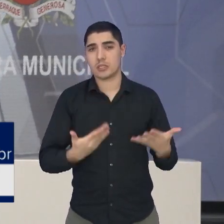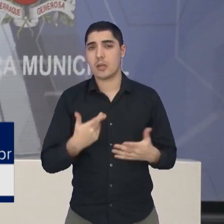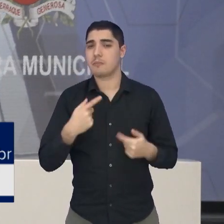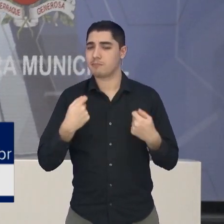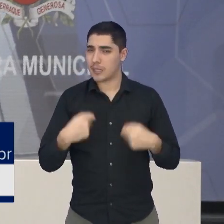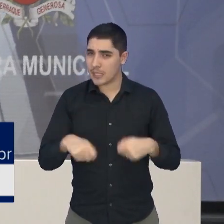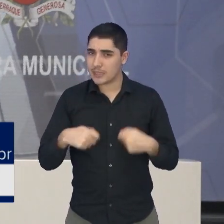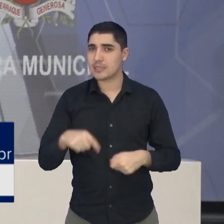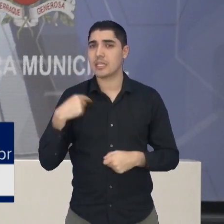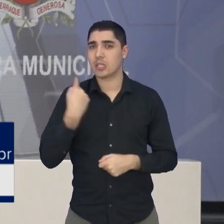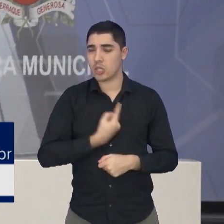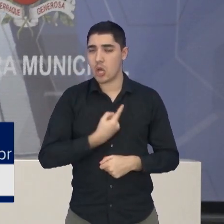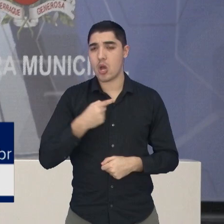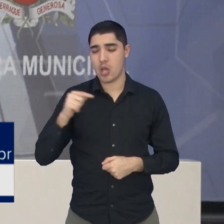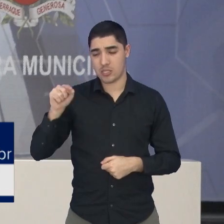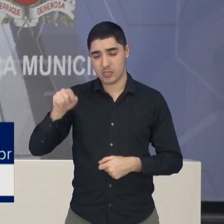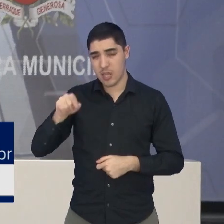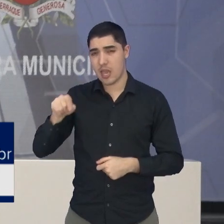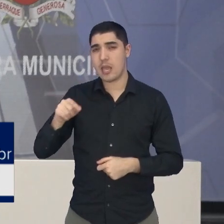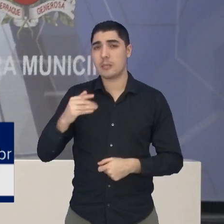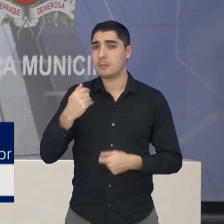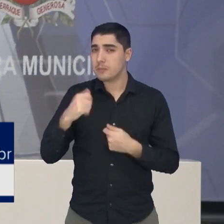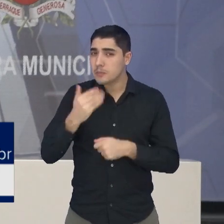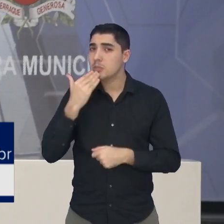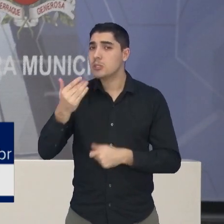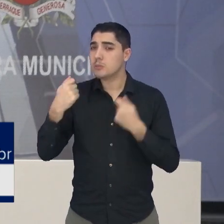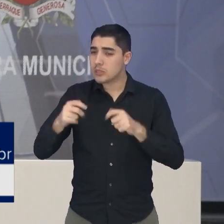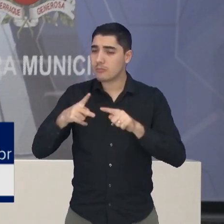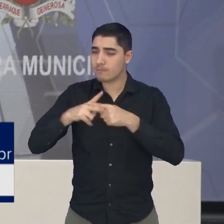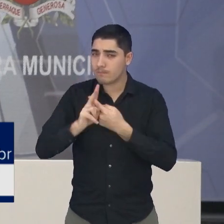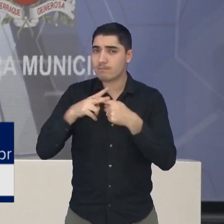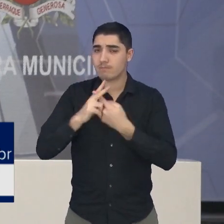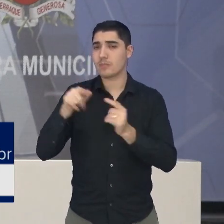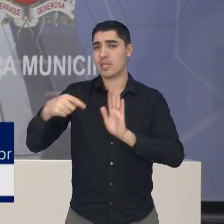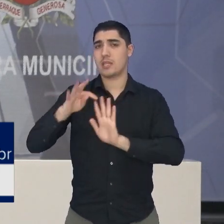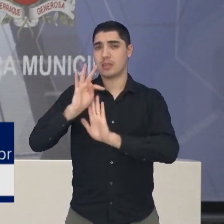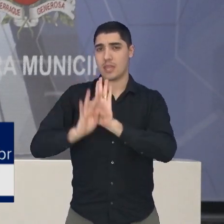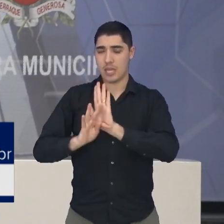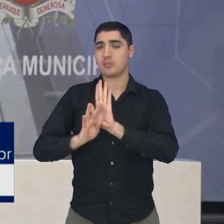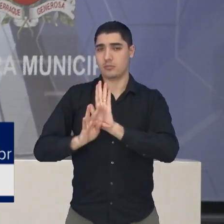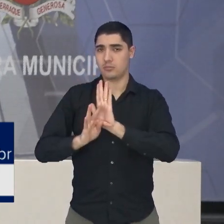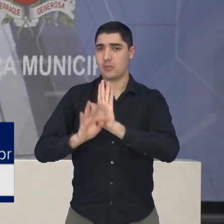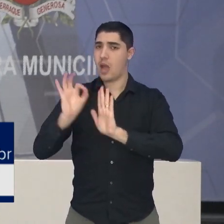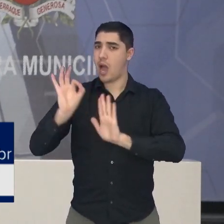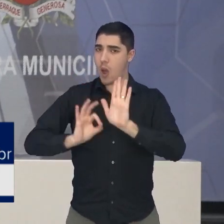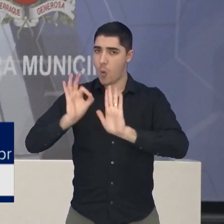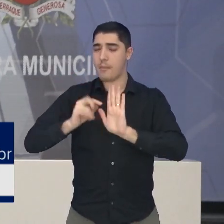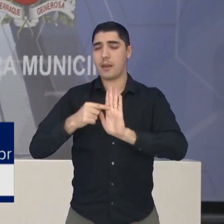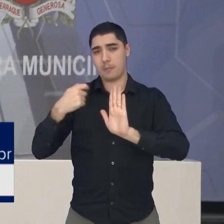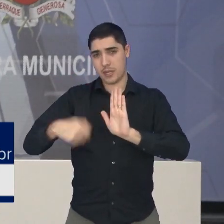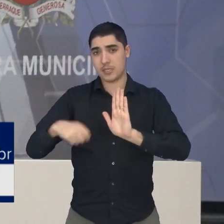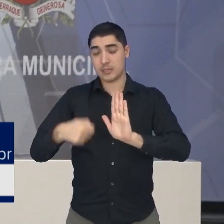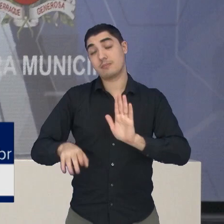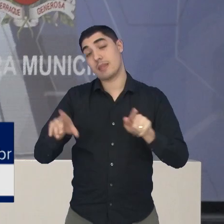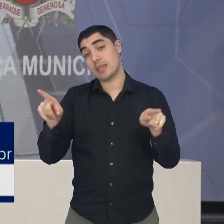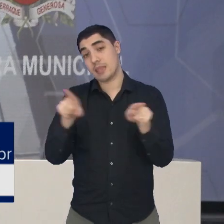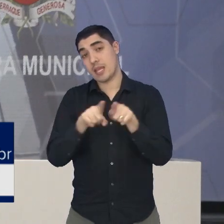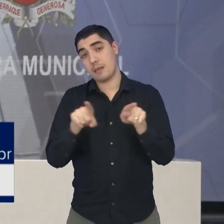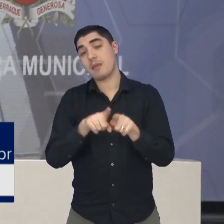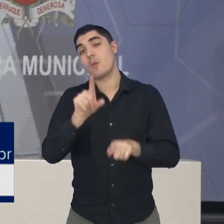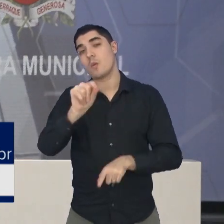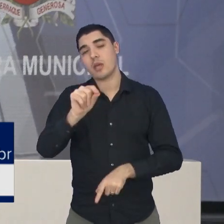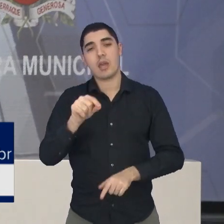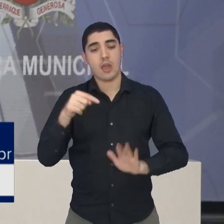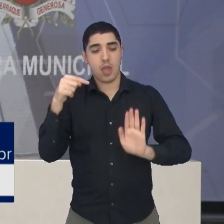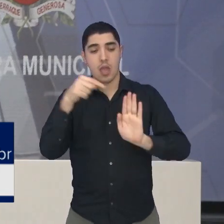votado, exige revisão da redação. Não bastasse isso, ainda não foi